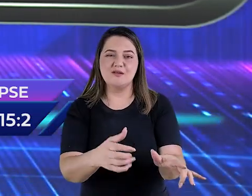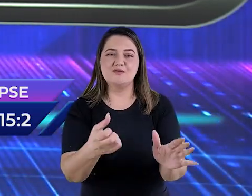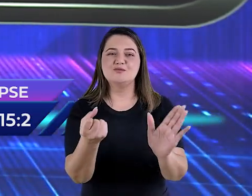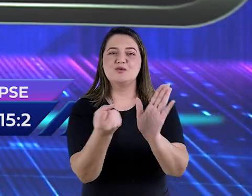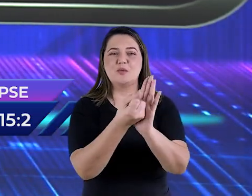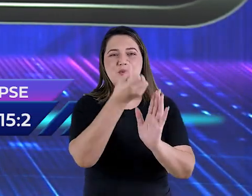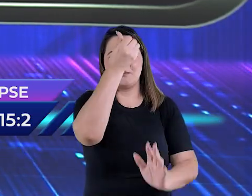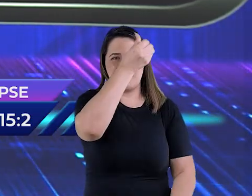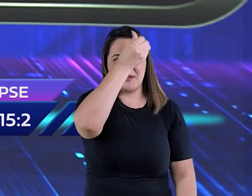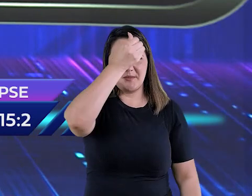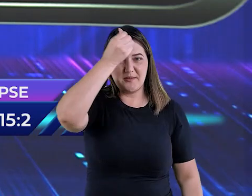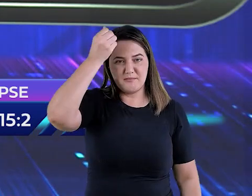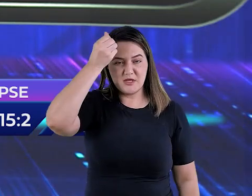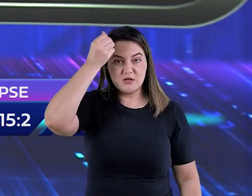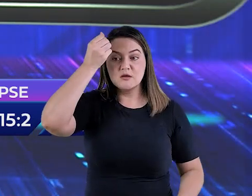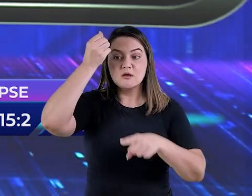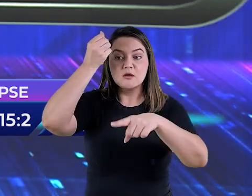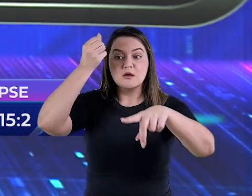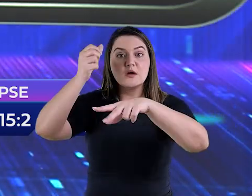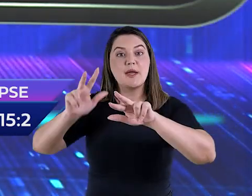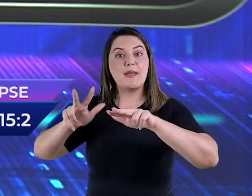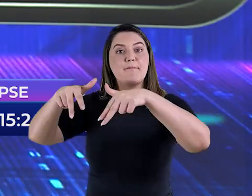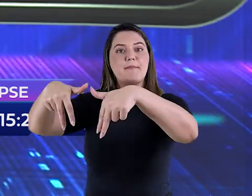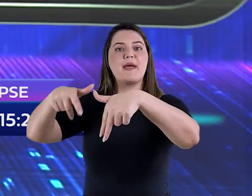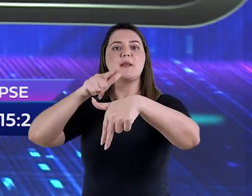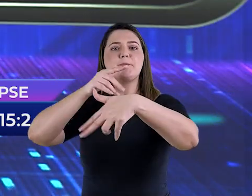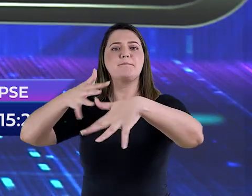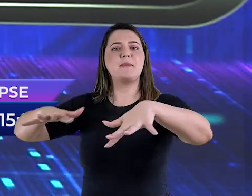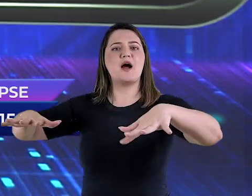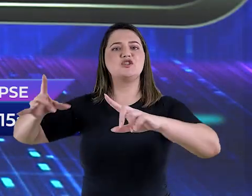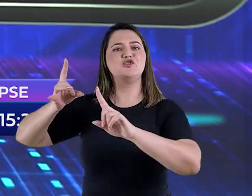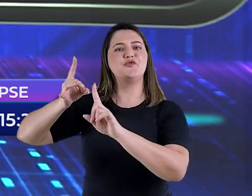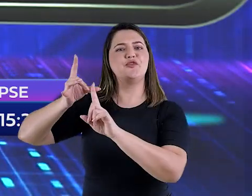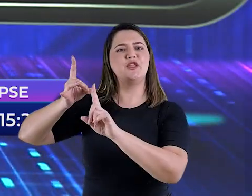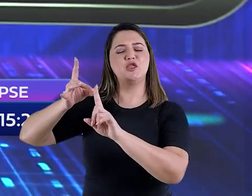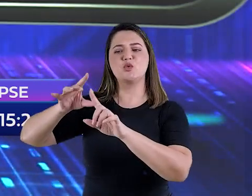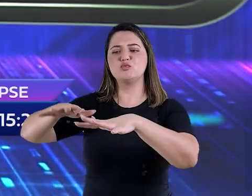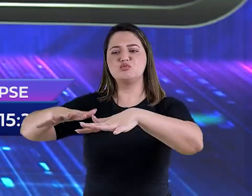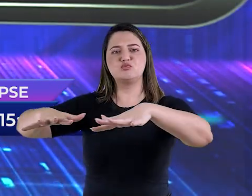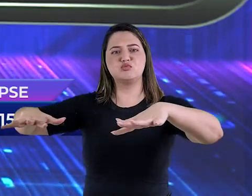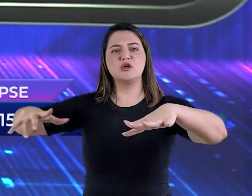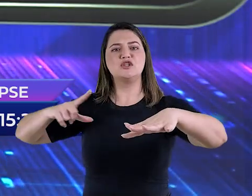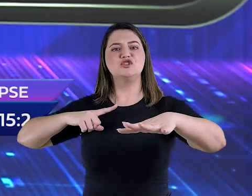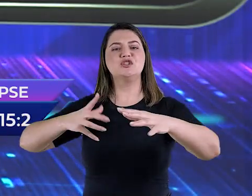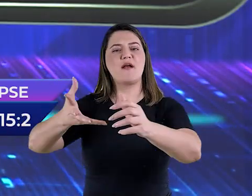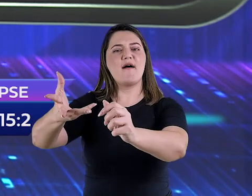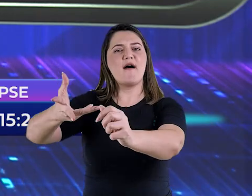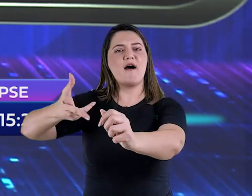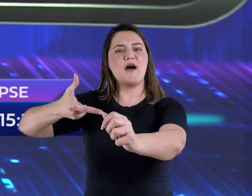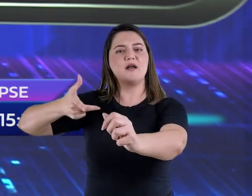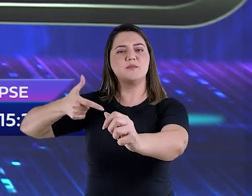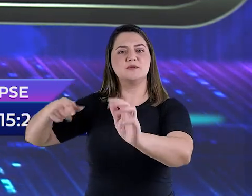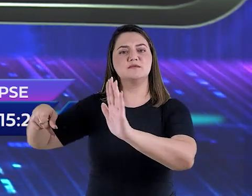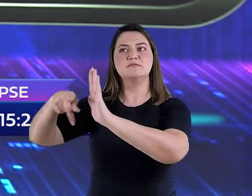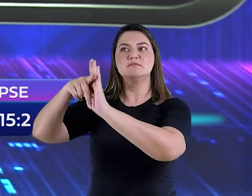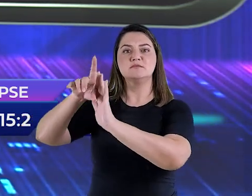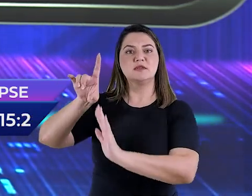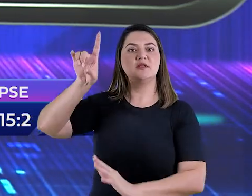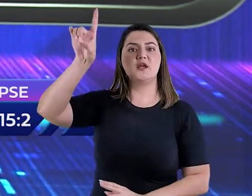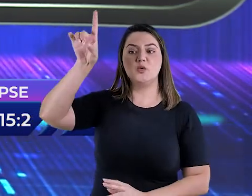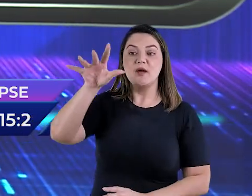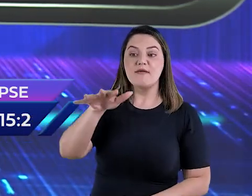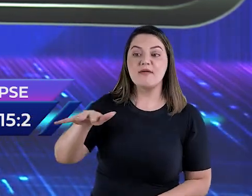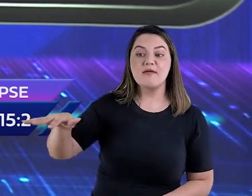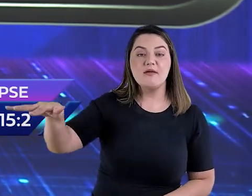número 666, que se achavam em pé no mar de vidro, tendo harpas de Deus. Estes